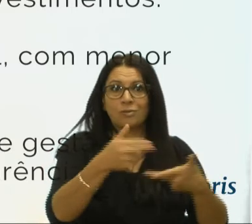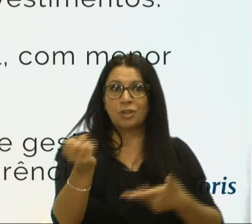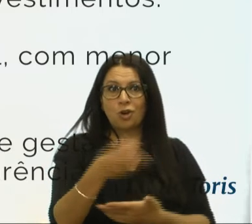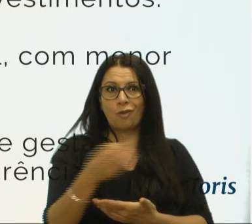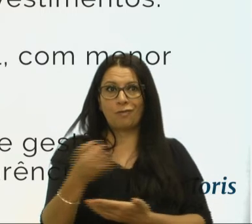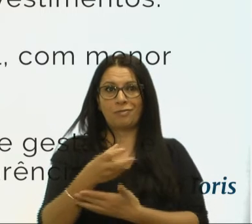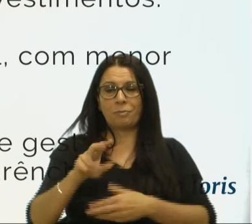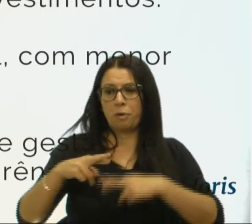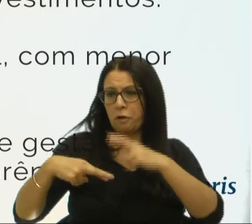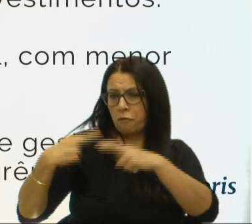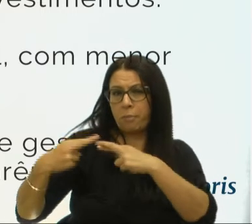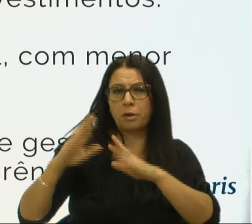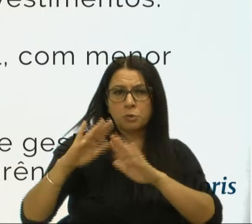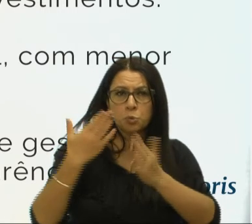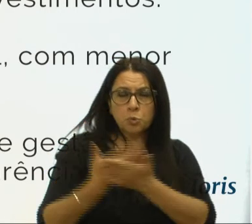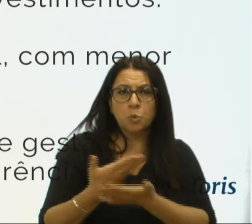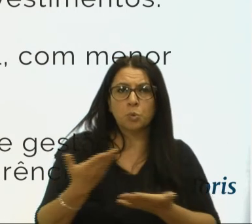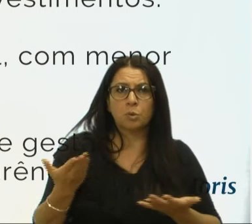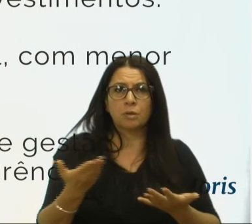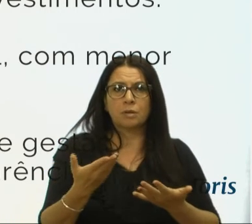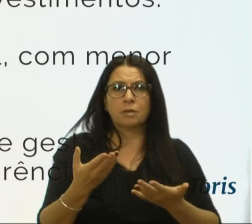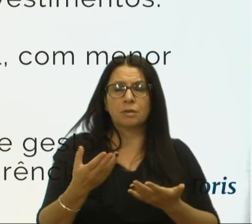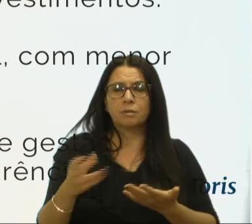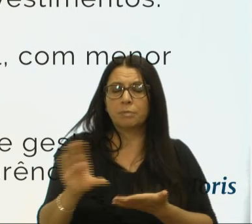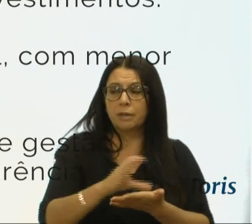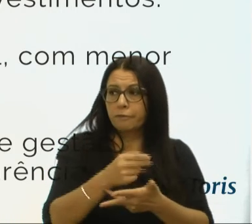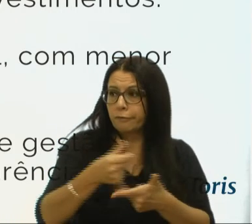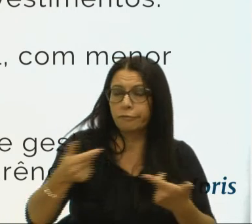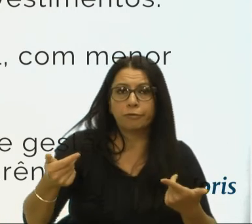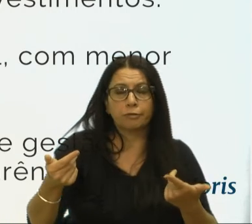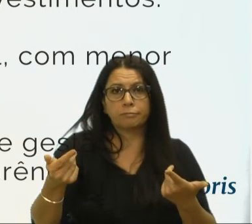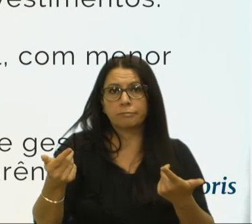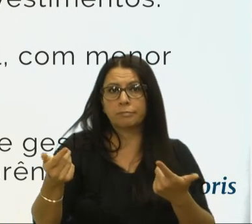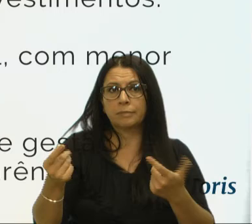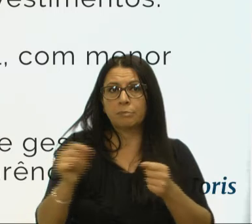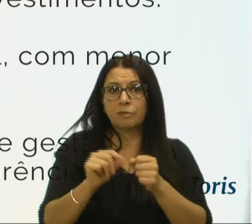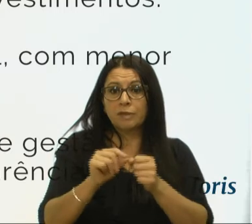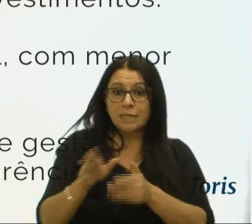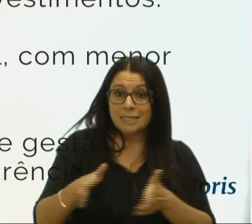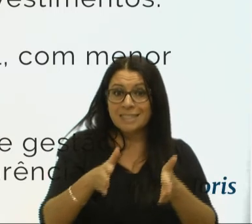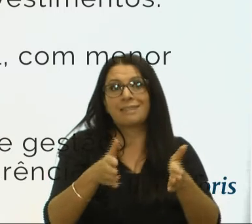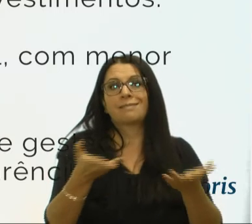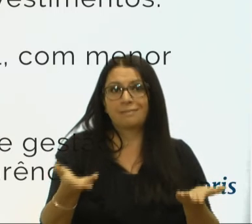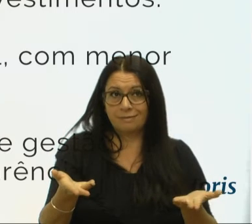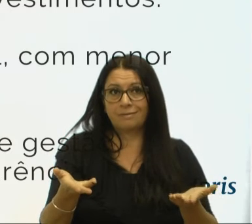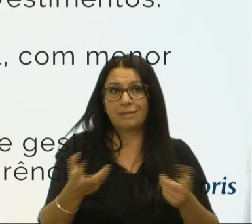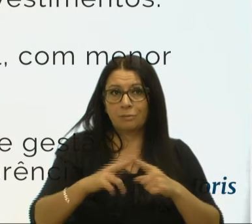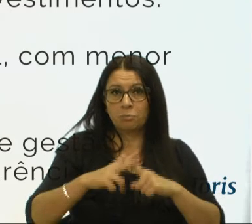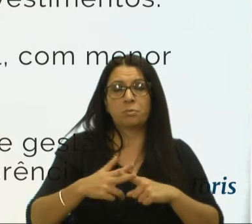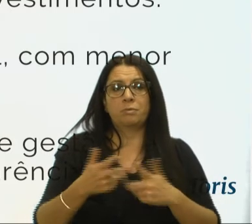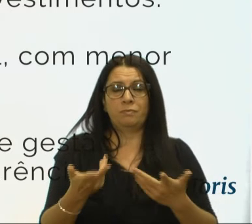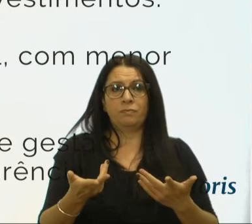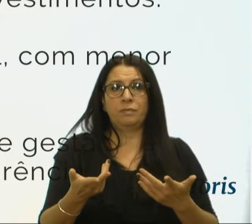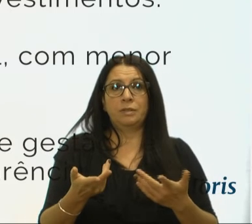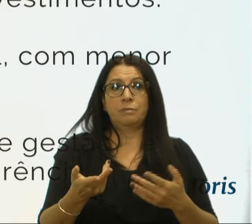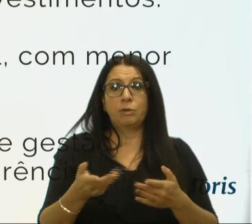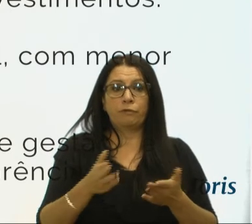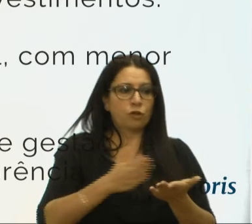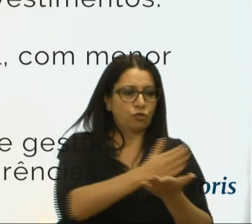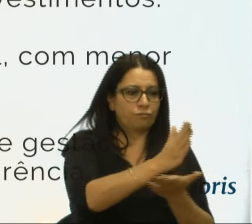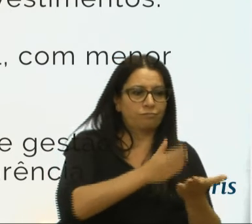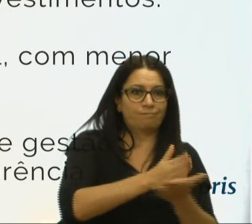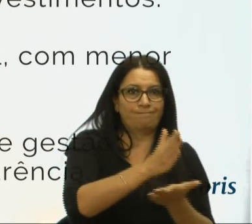para reformar as escolas, faltou nos investimentos para fazer estradas, porque ele foi sendo